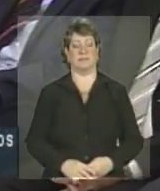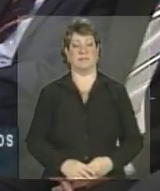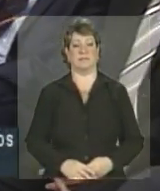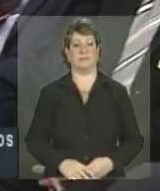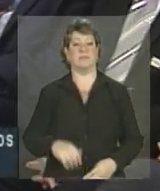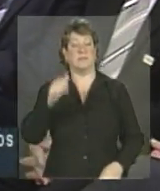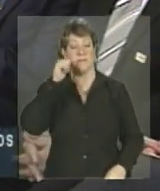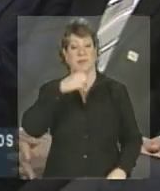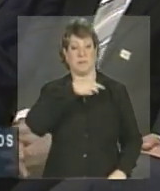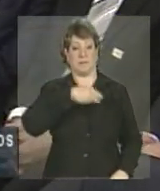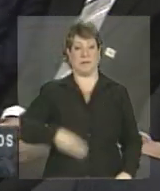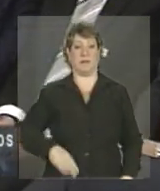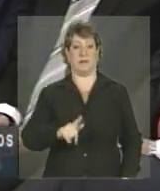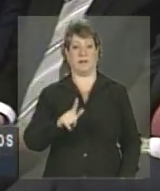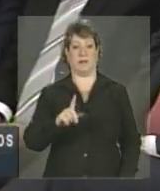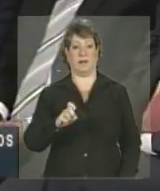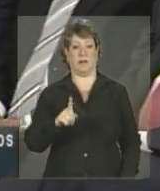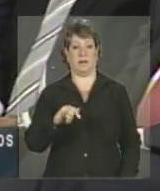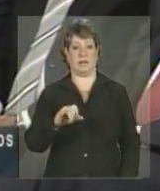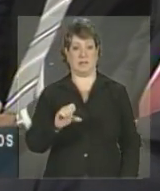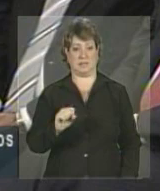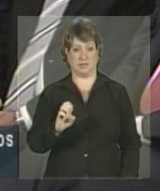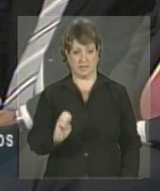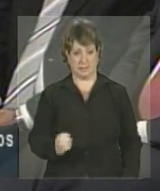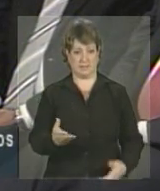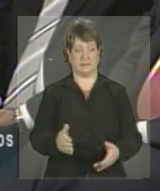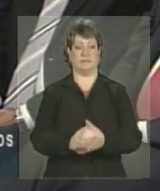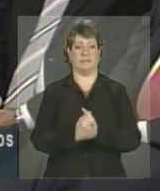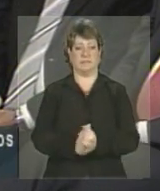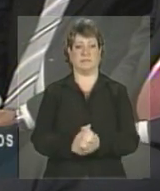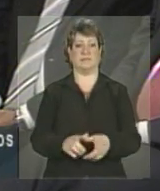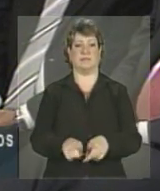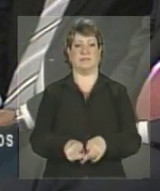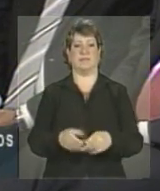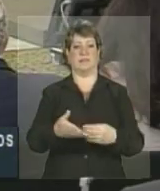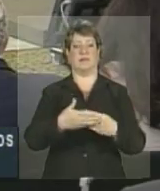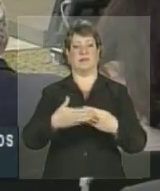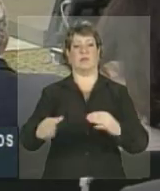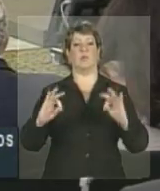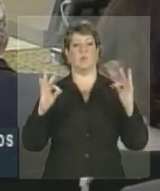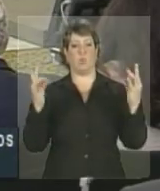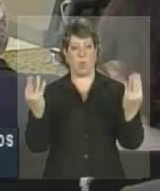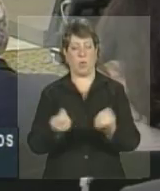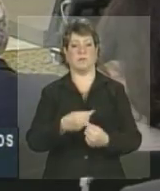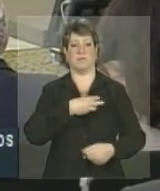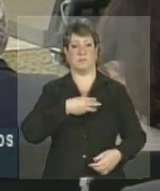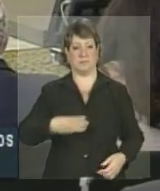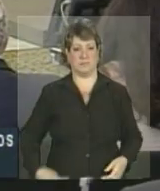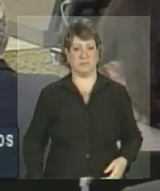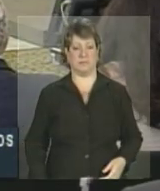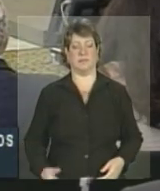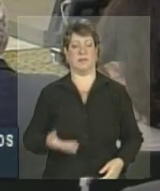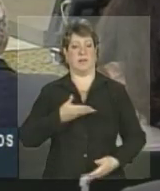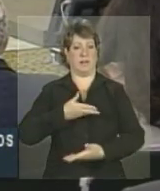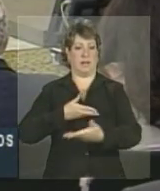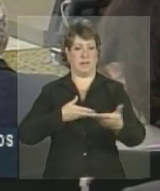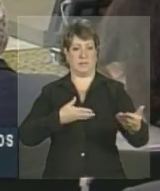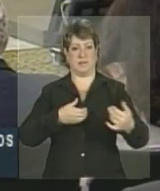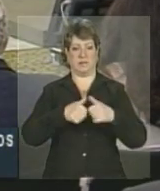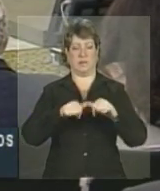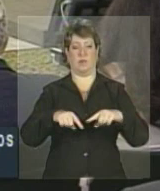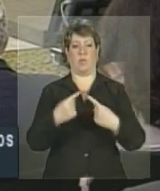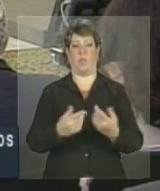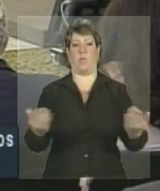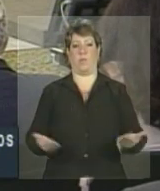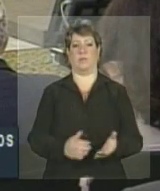ministra Gleisi Hoffmann, ministra-chefe da Casa Civil, em nome de quem gostaria de cumprimentar também todos os nossos colegas